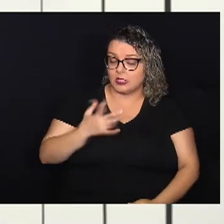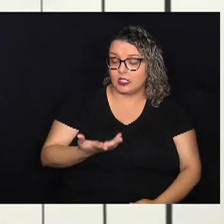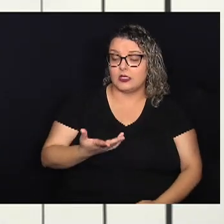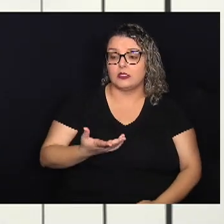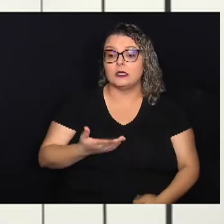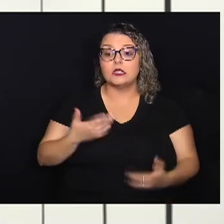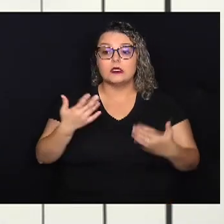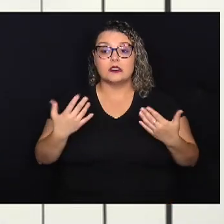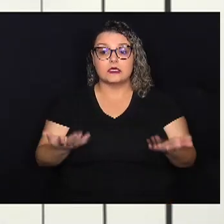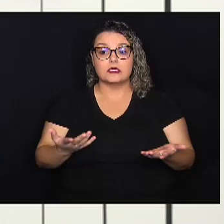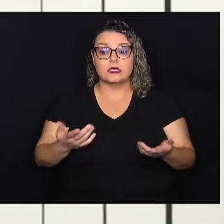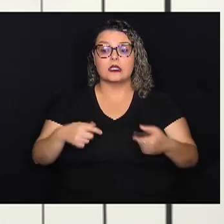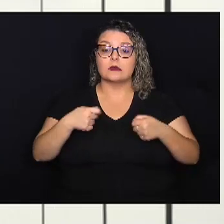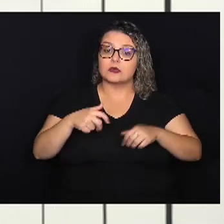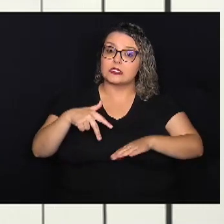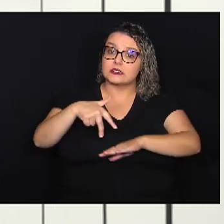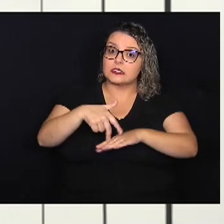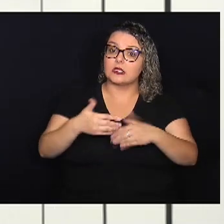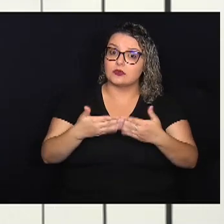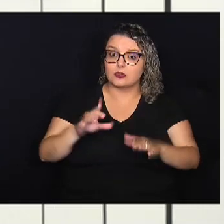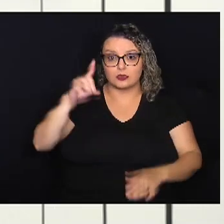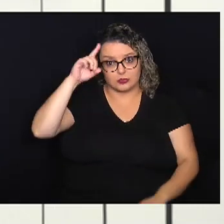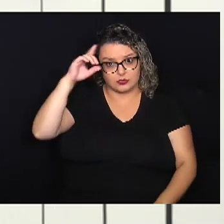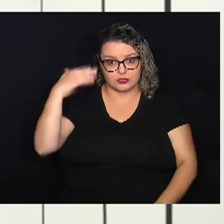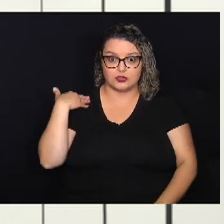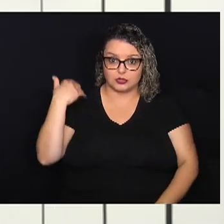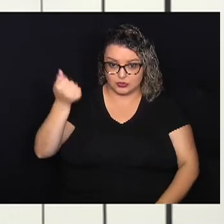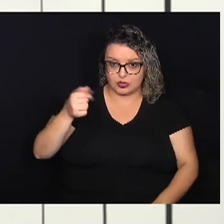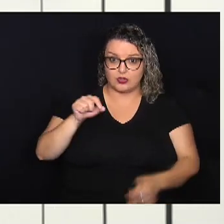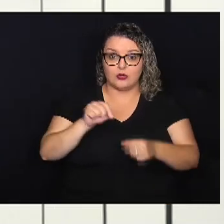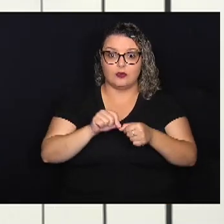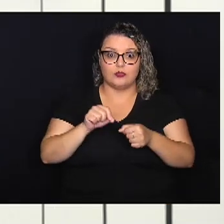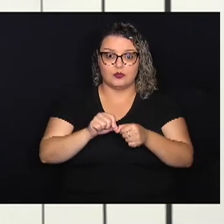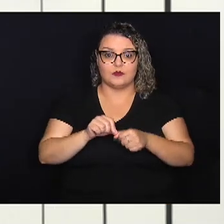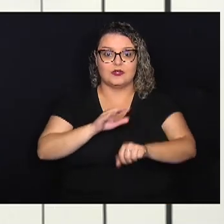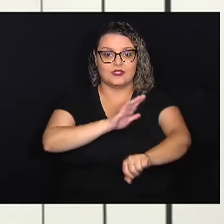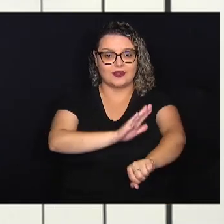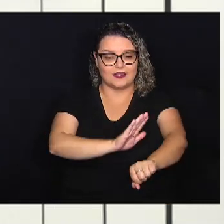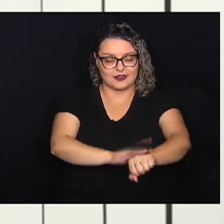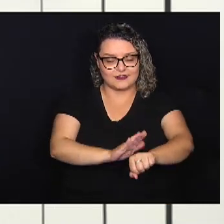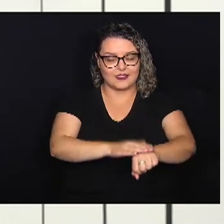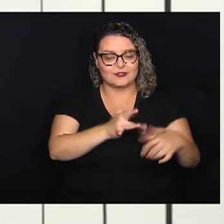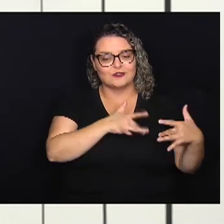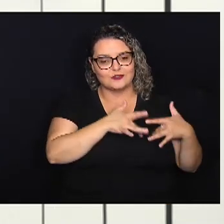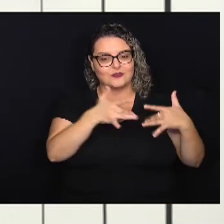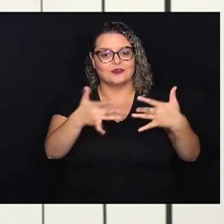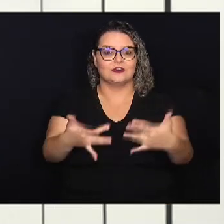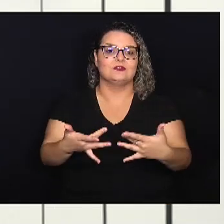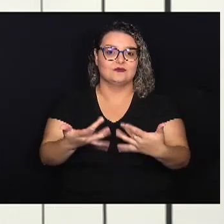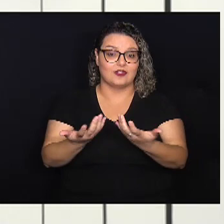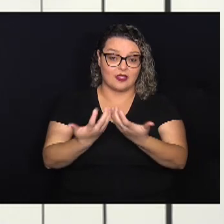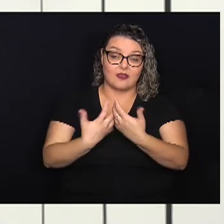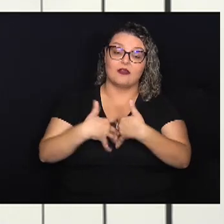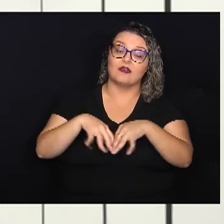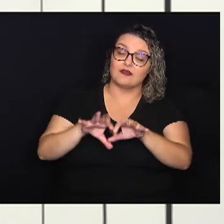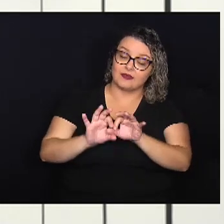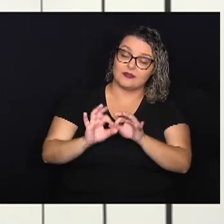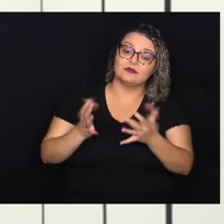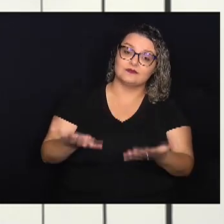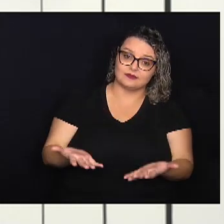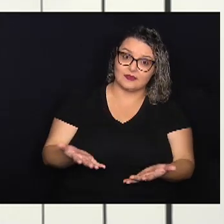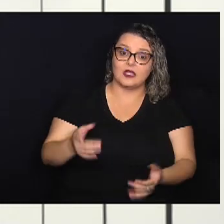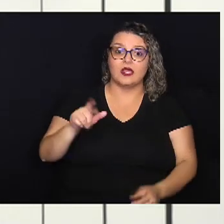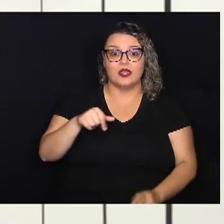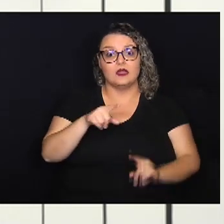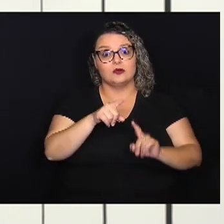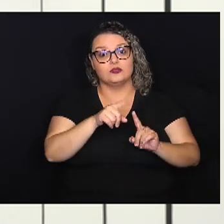você vai ter que estar disponível no dia que for chamado para fazer esse ato de solidariedade. Afinal de contas, gente, é um